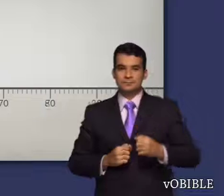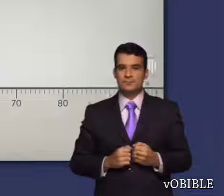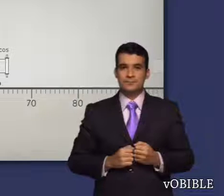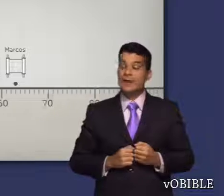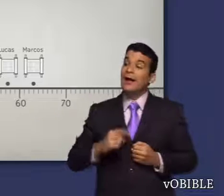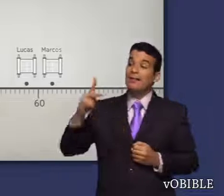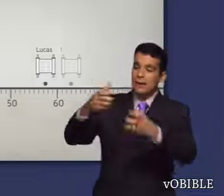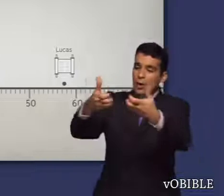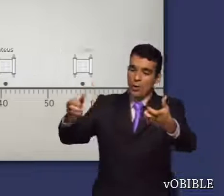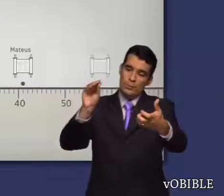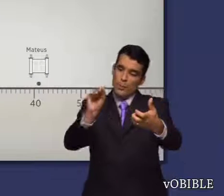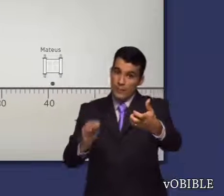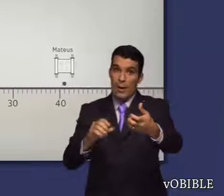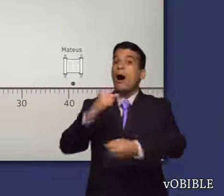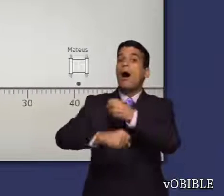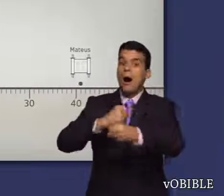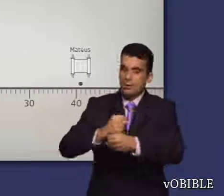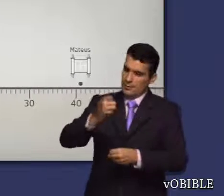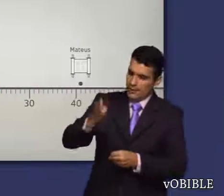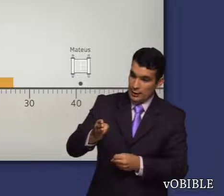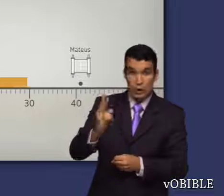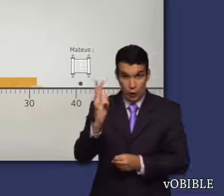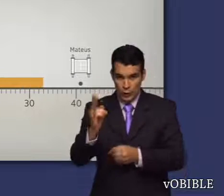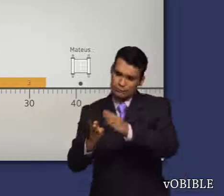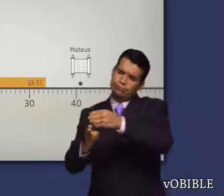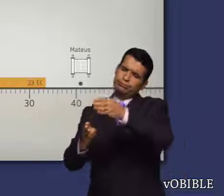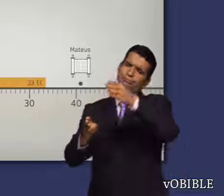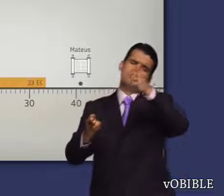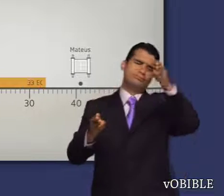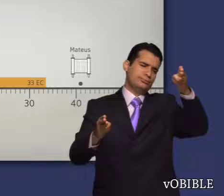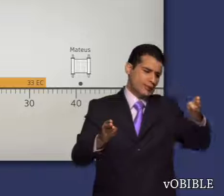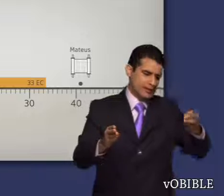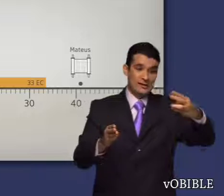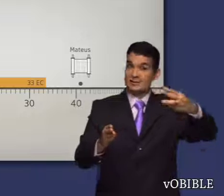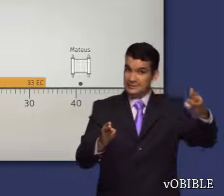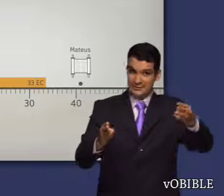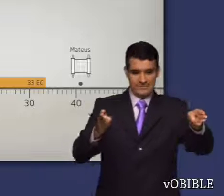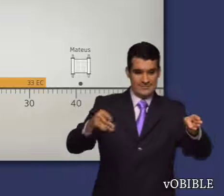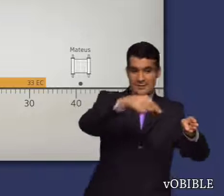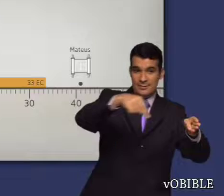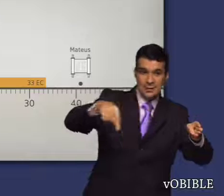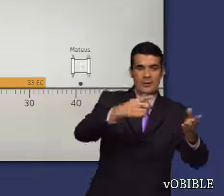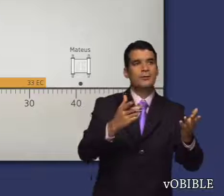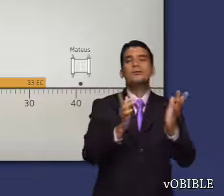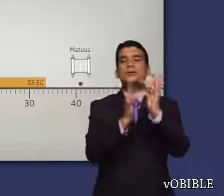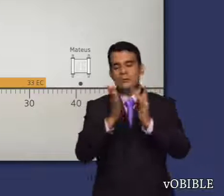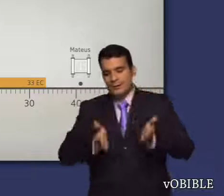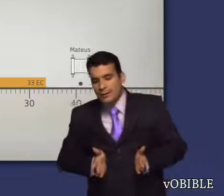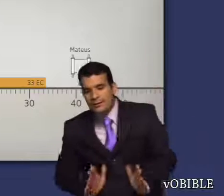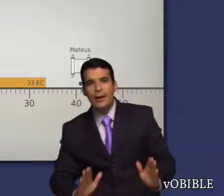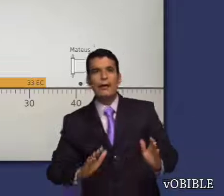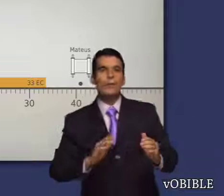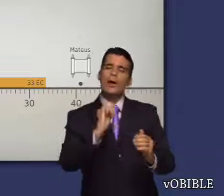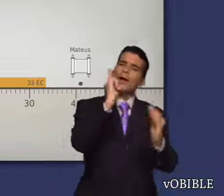O livro de Mateus fala sobre o período entre 2 antes da Era Comum e 33 Era Comum. Fala de coisas que aconteceram um